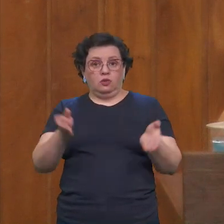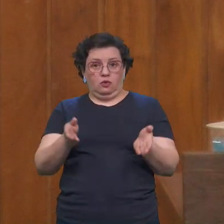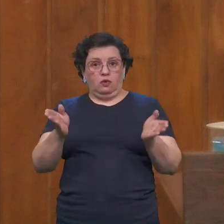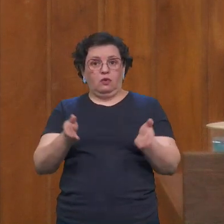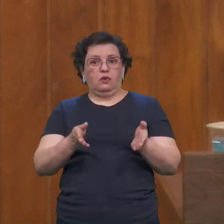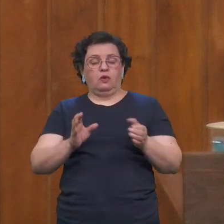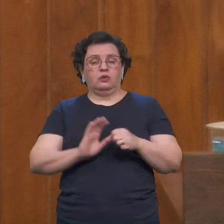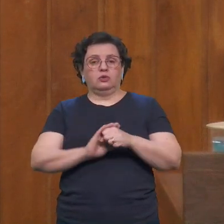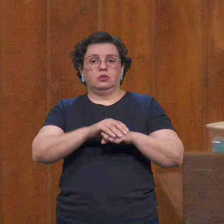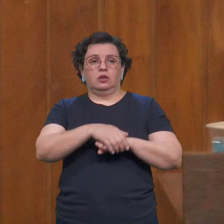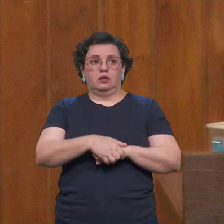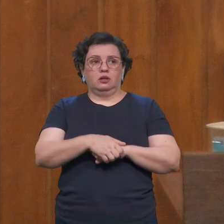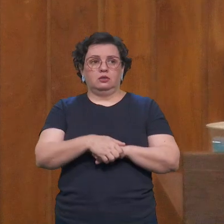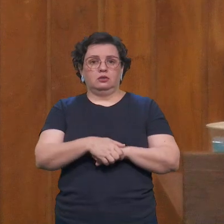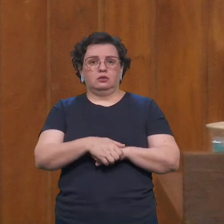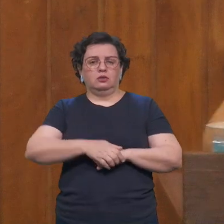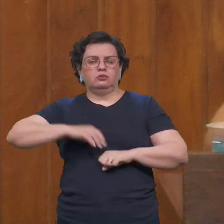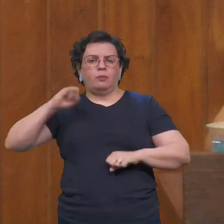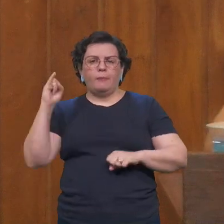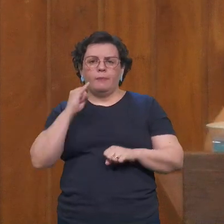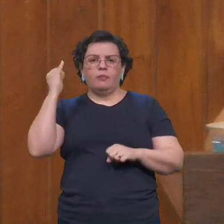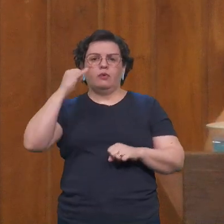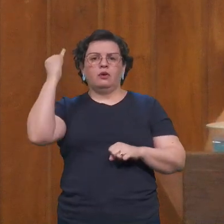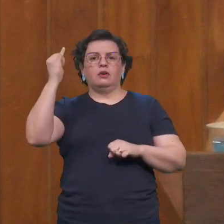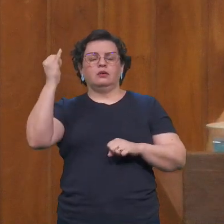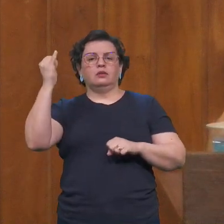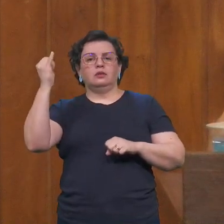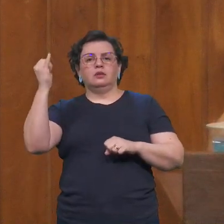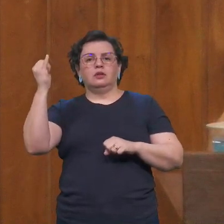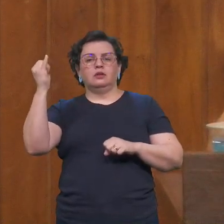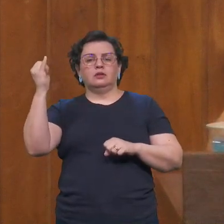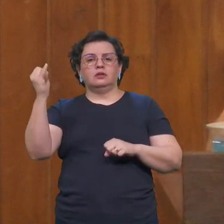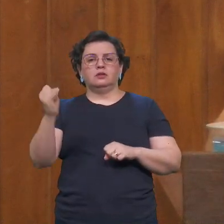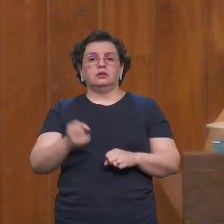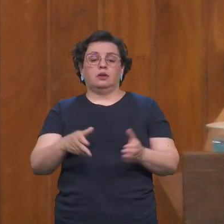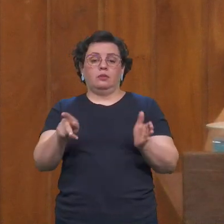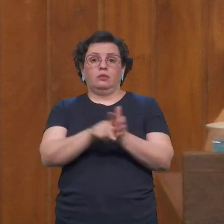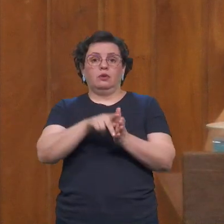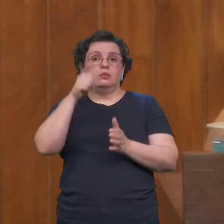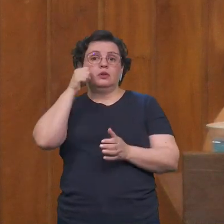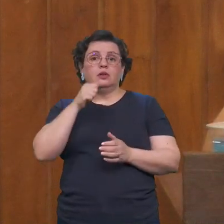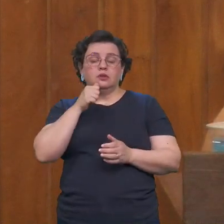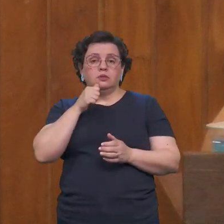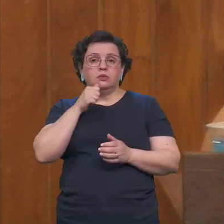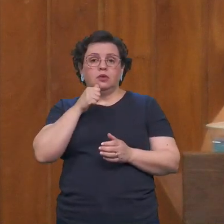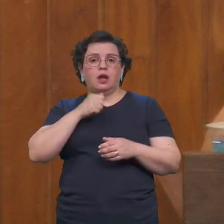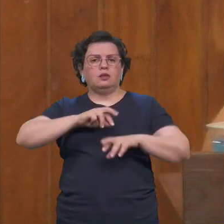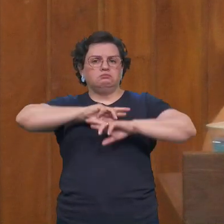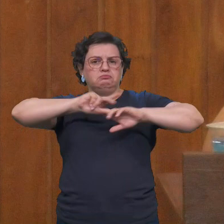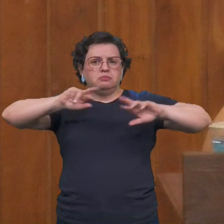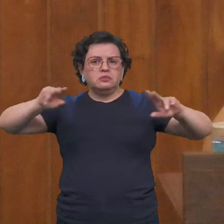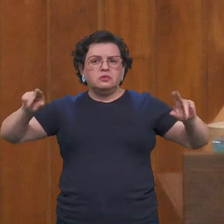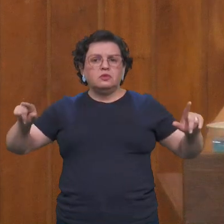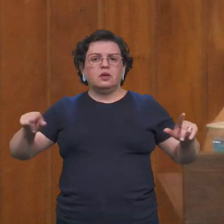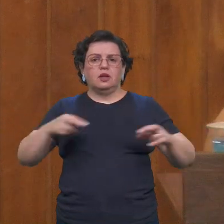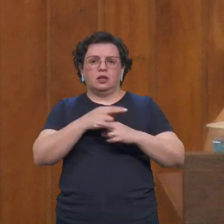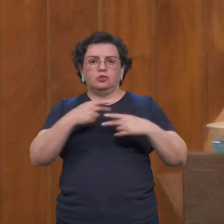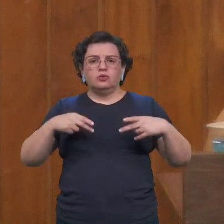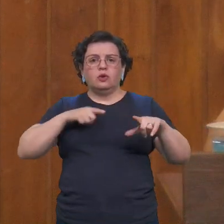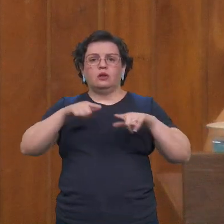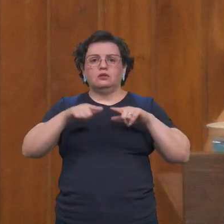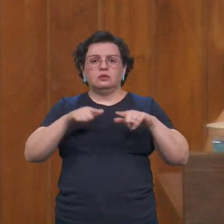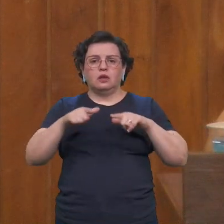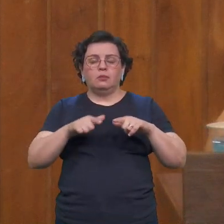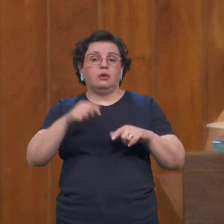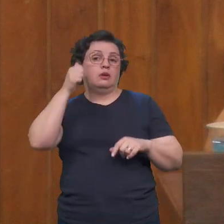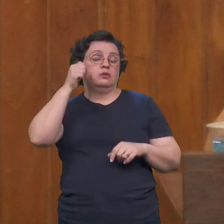dessa noite o relevante papel das mulheres, papel que inclui muitas funções, incluindo o papel